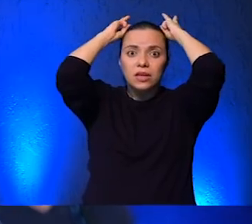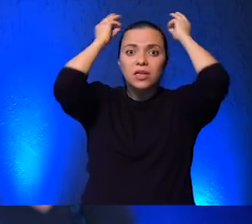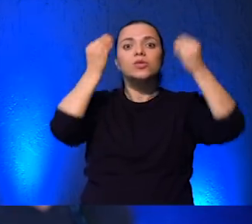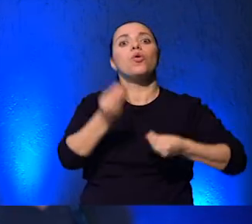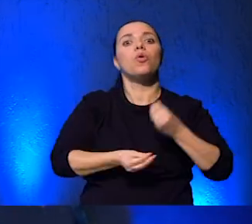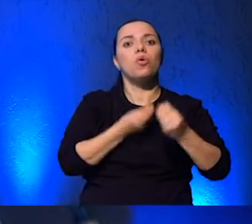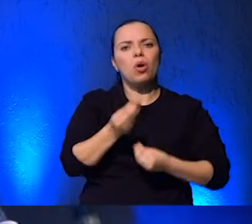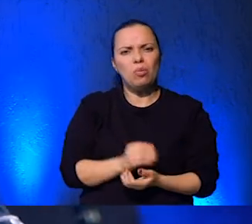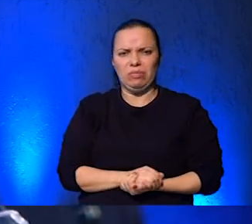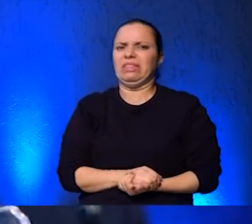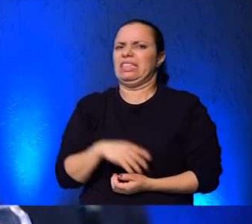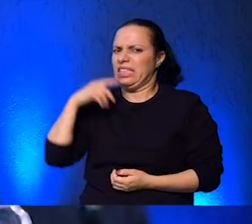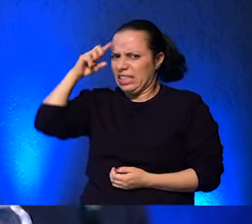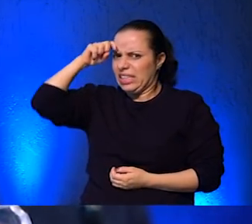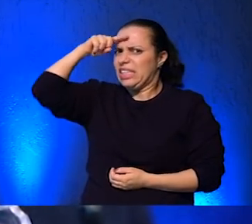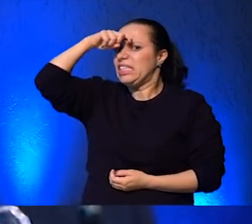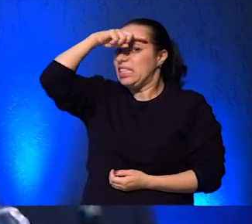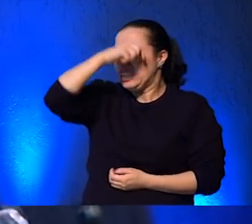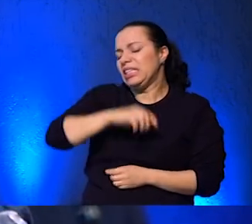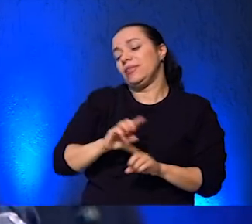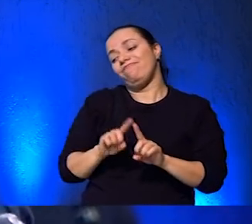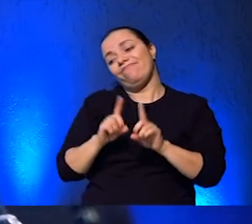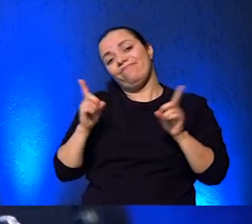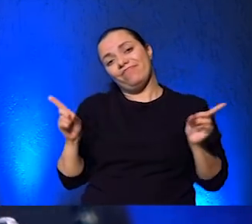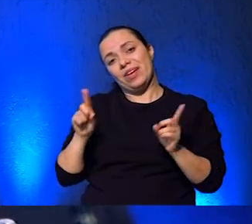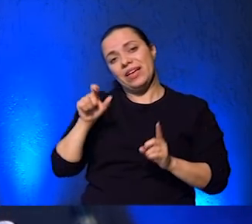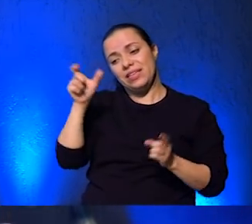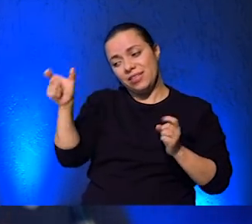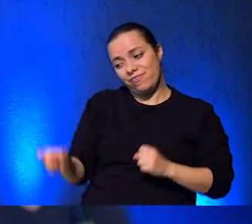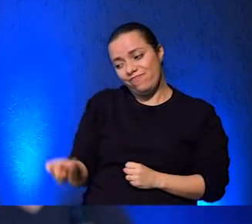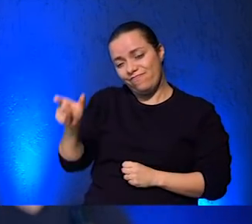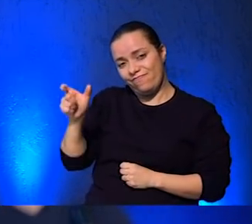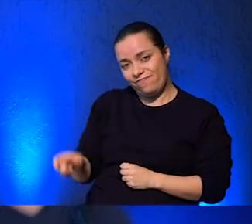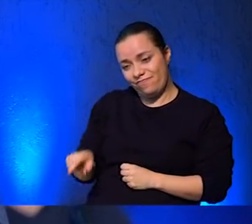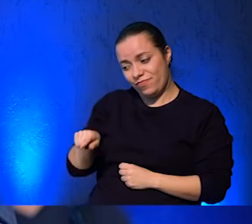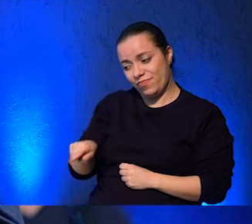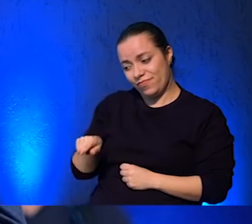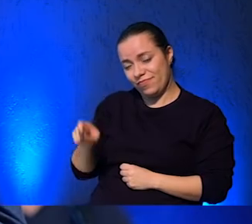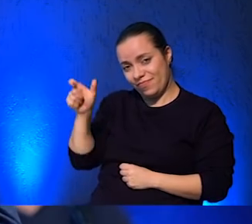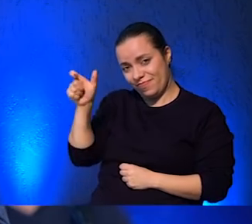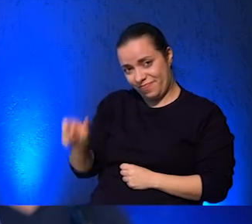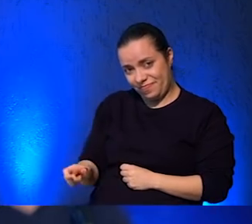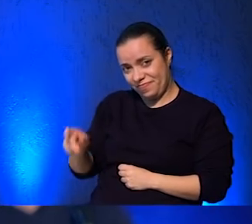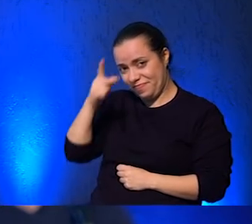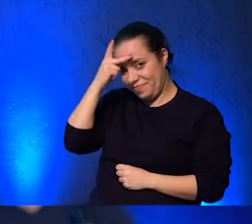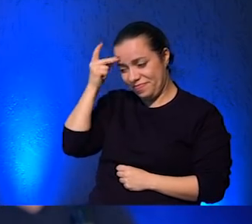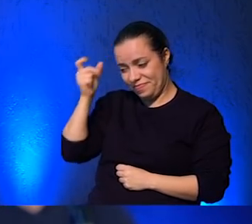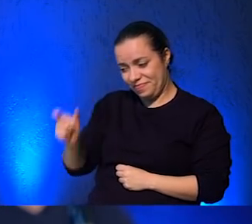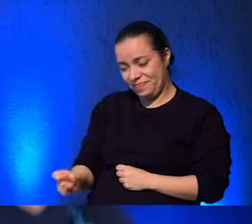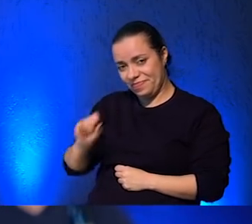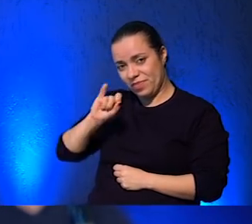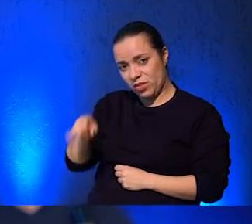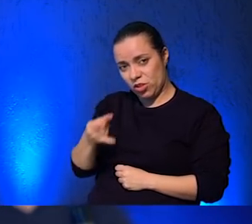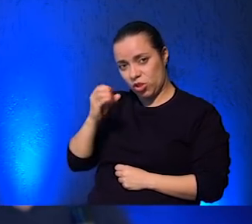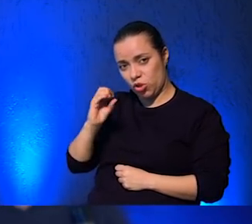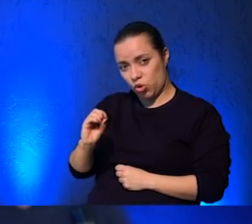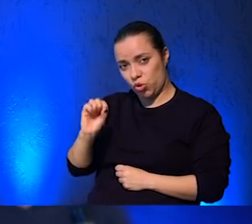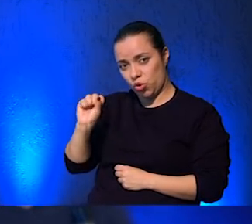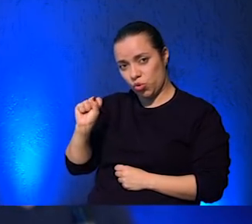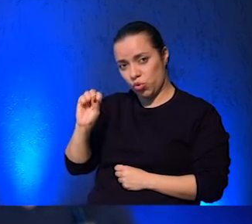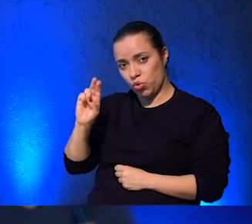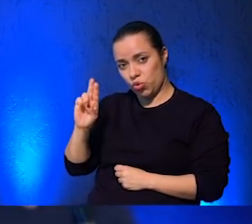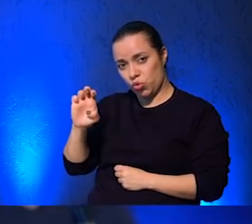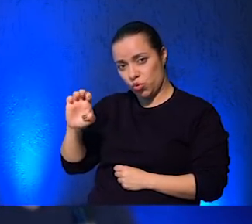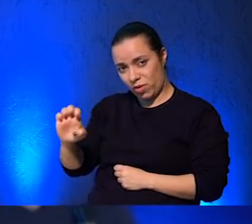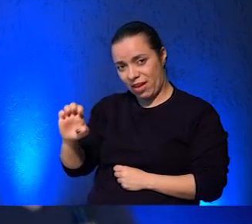estava josué no deserto na porta da terra prometida mas o olho grande líder